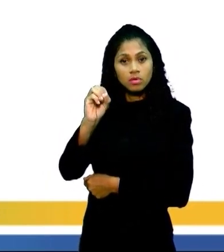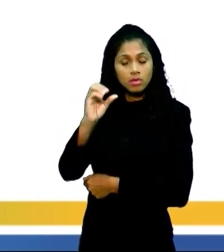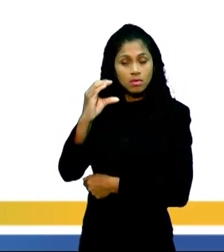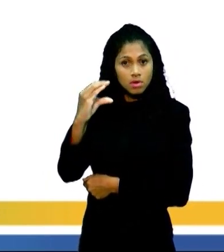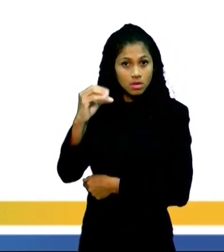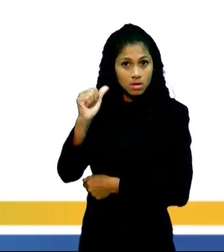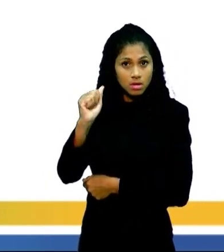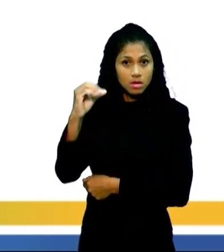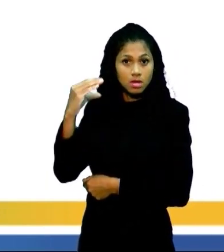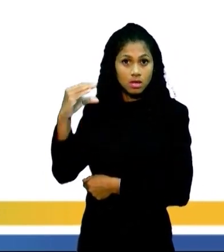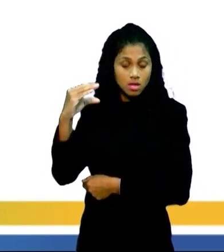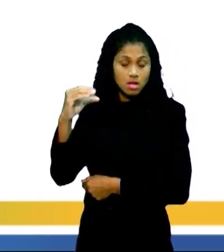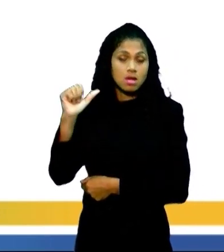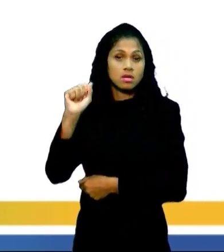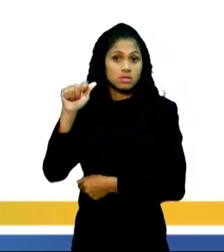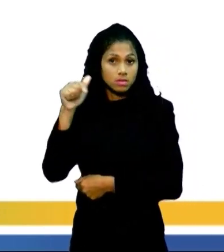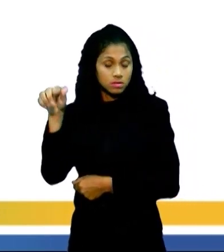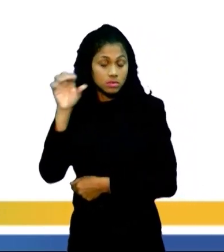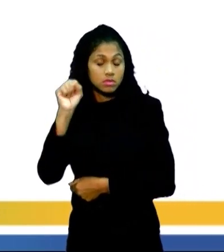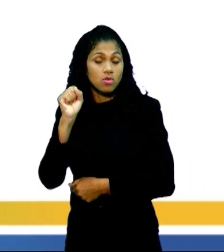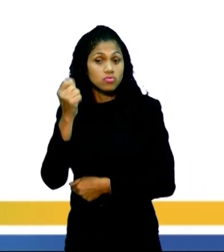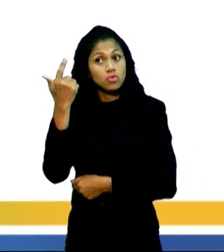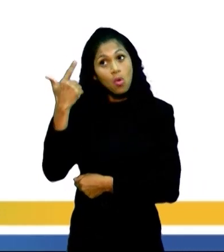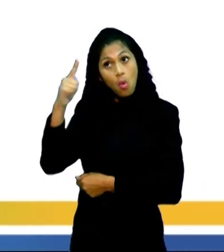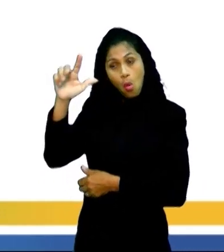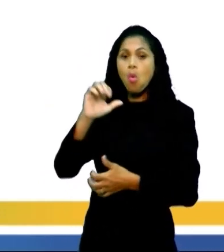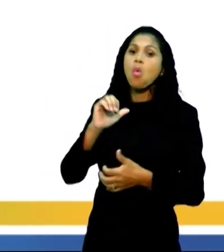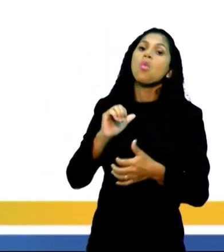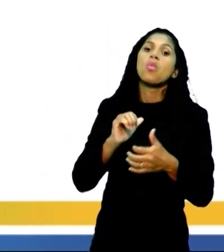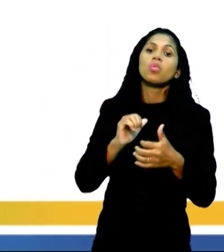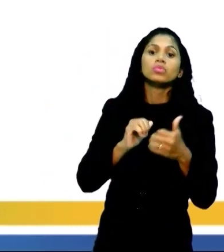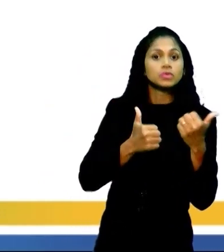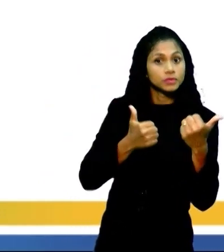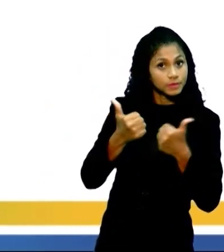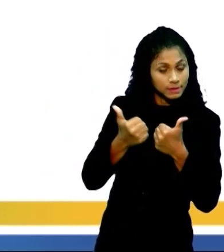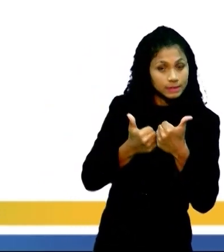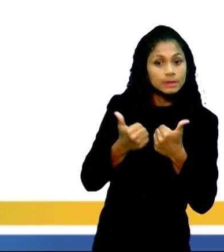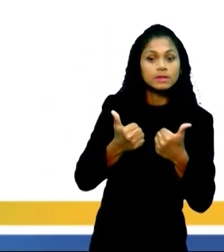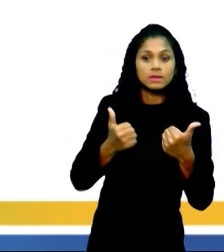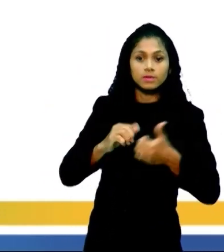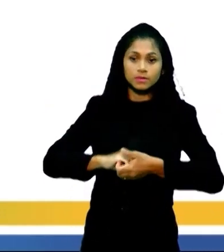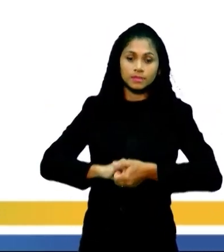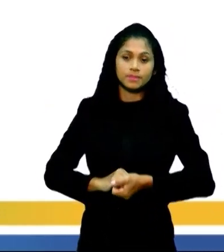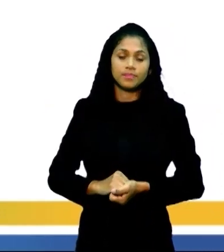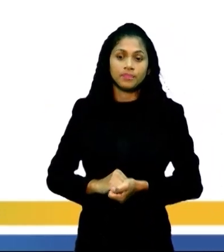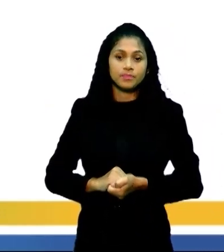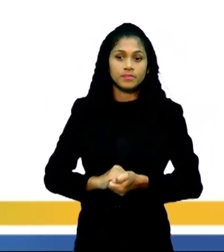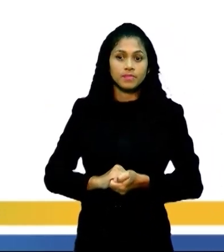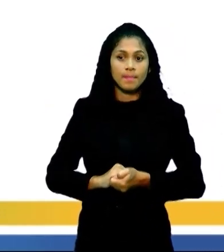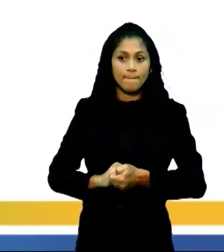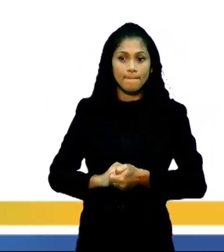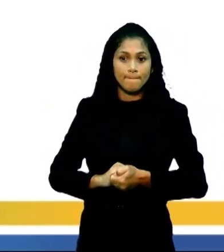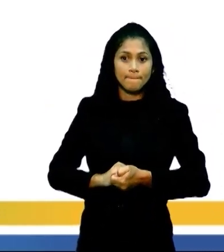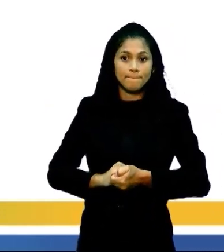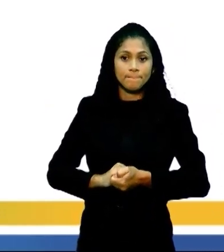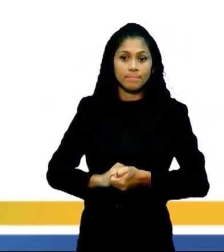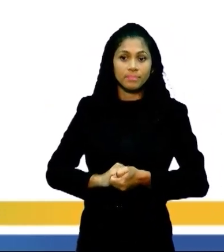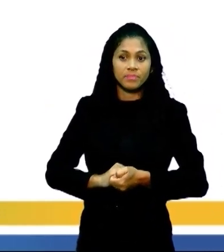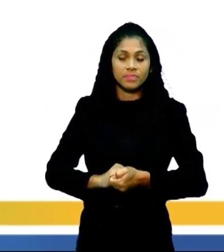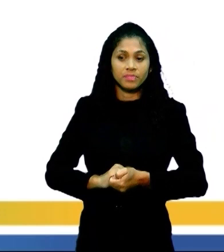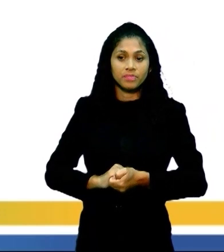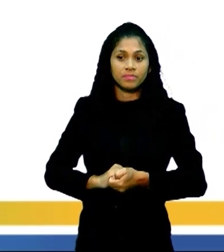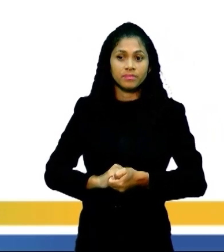Na imagem tem-se a informação dos assentos já vendidos e dos